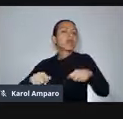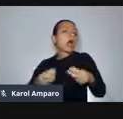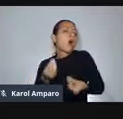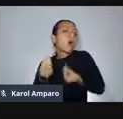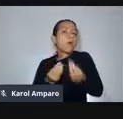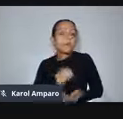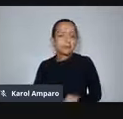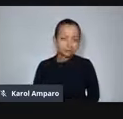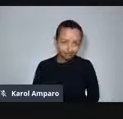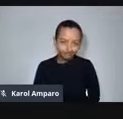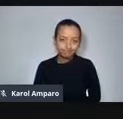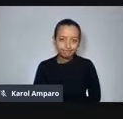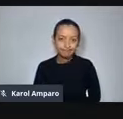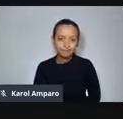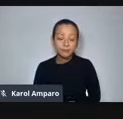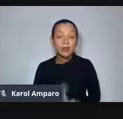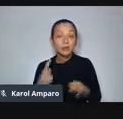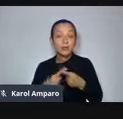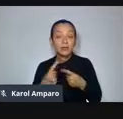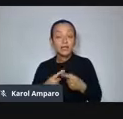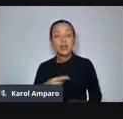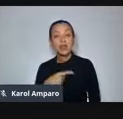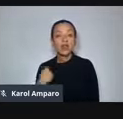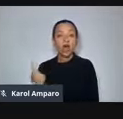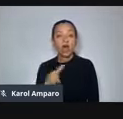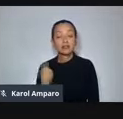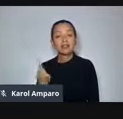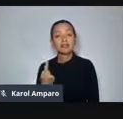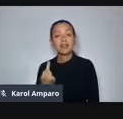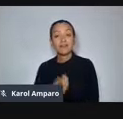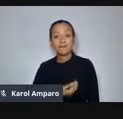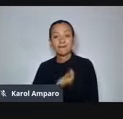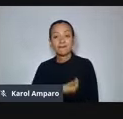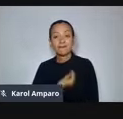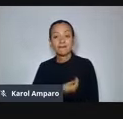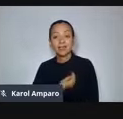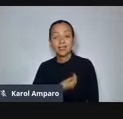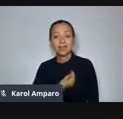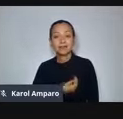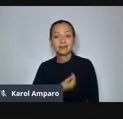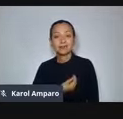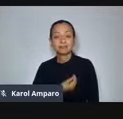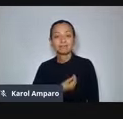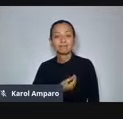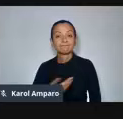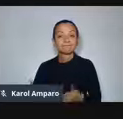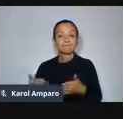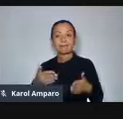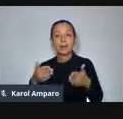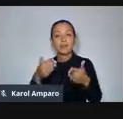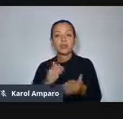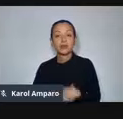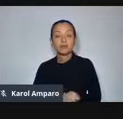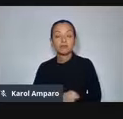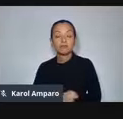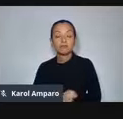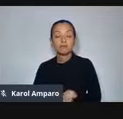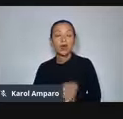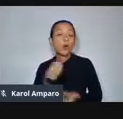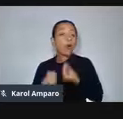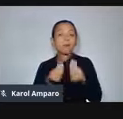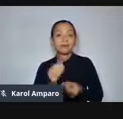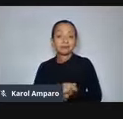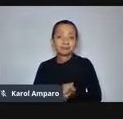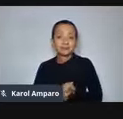Nós estamos num caminhar que a gente não sabe, né, ao terminar essa pandemia, né, como que